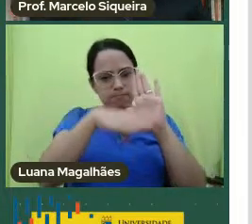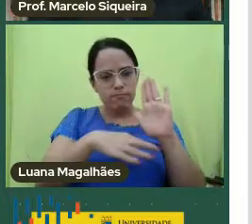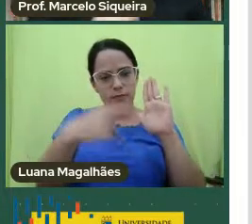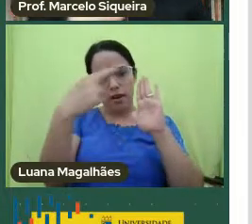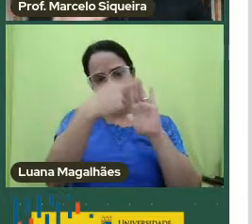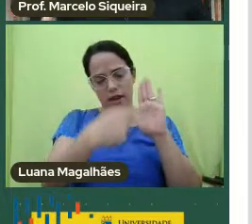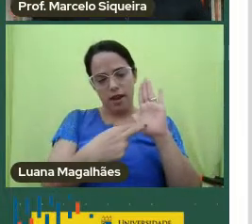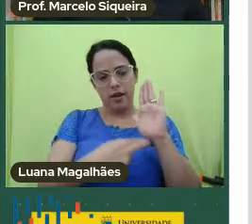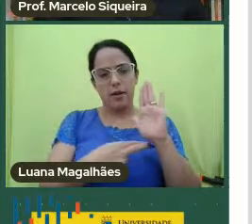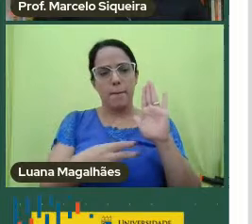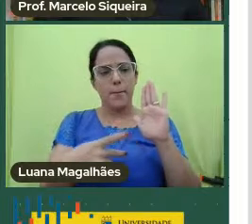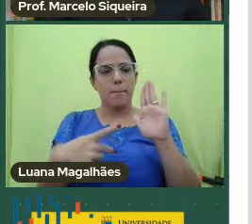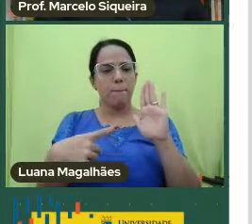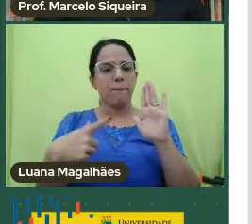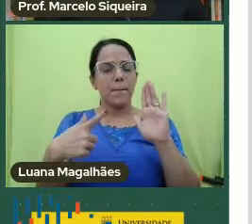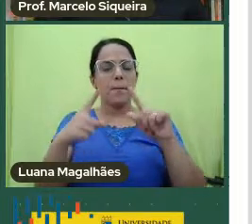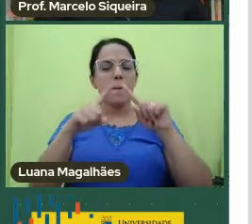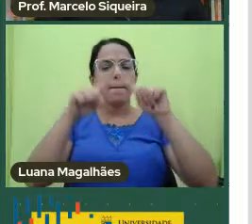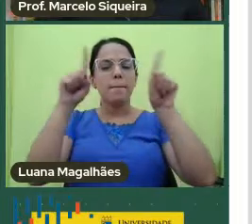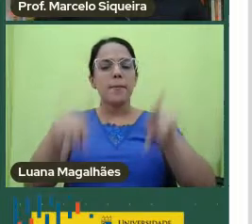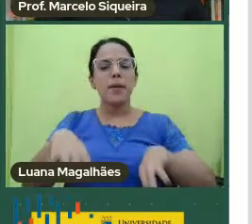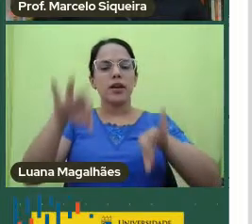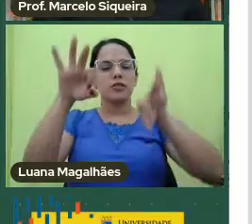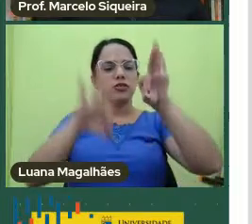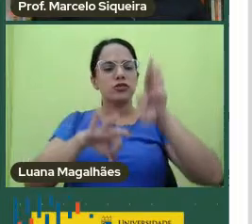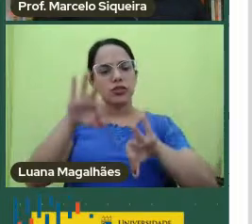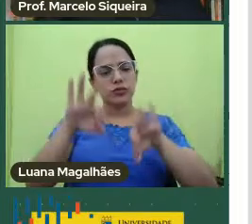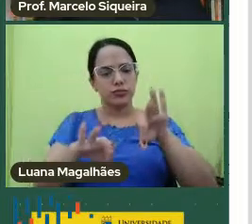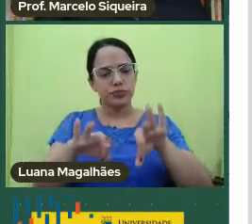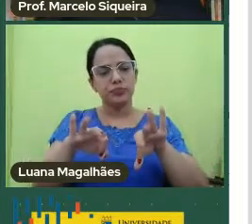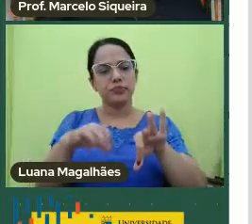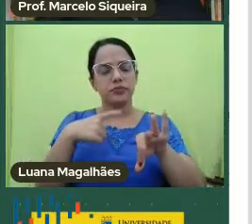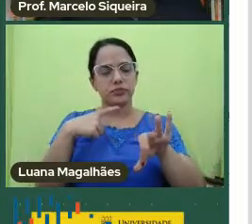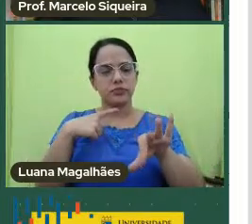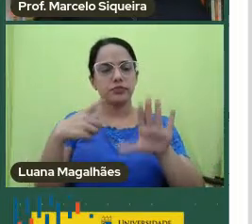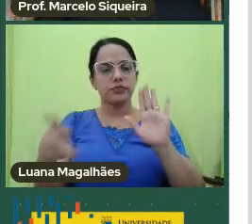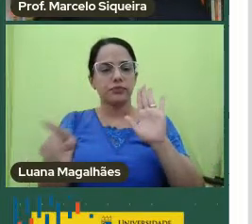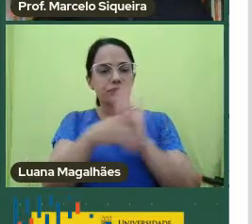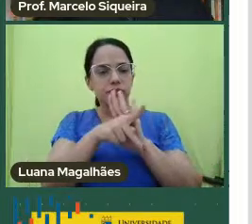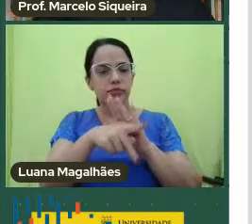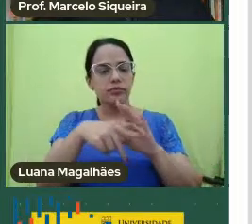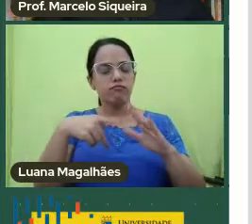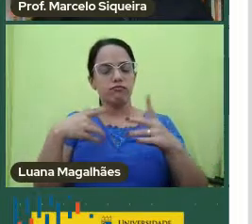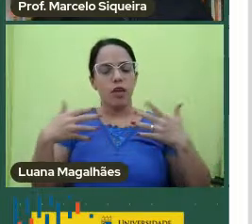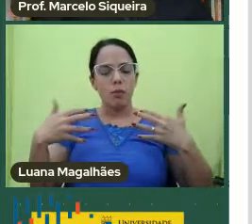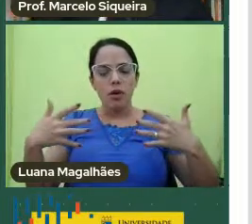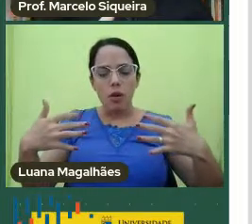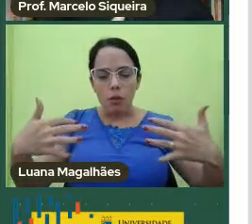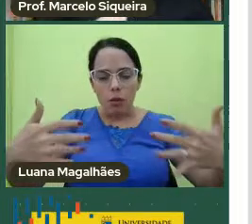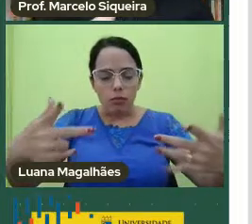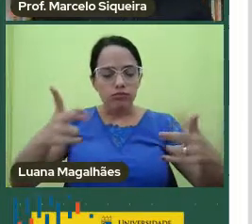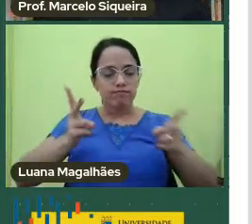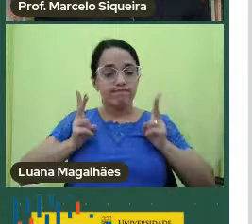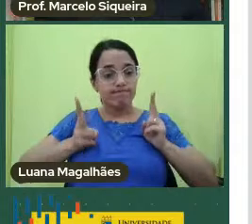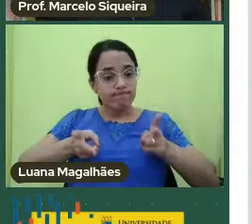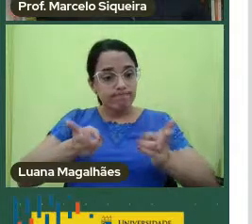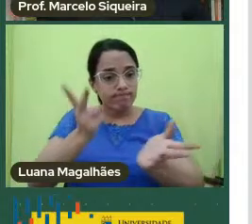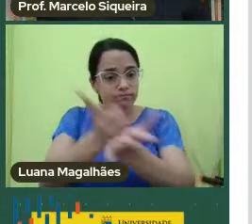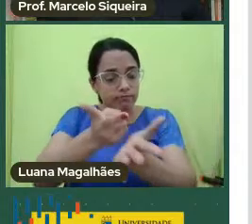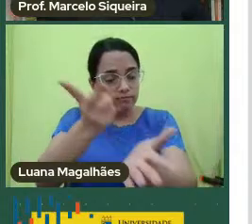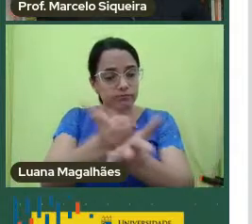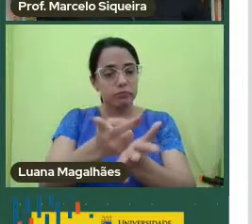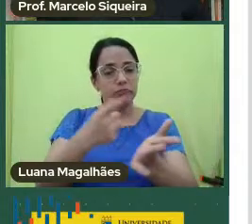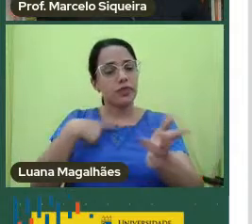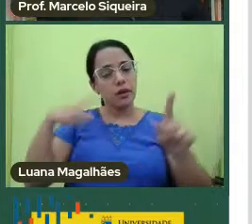ele deve estar inserido num plano de gestão documental. E depois, no arquivo permanente, na hora de você descrever, você descreve conforme a